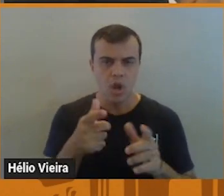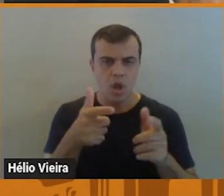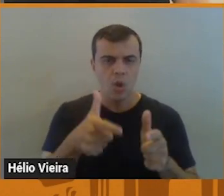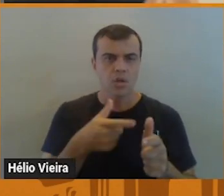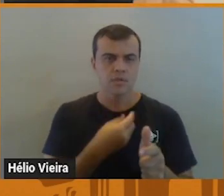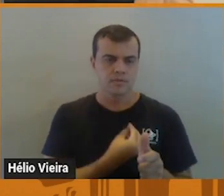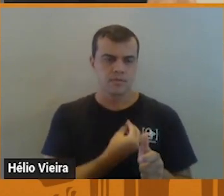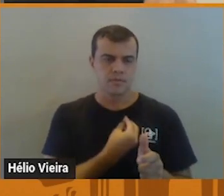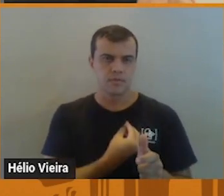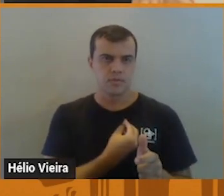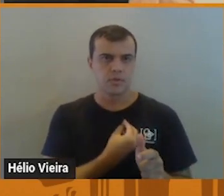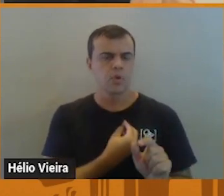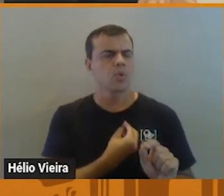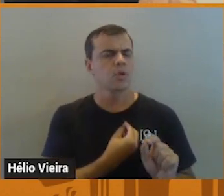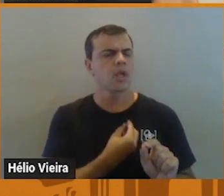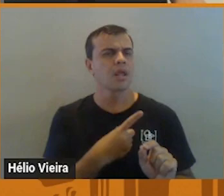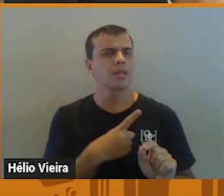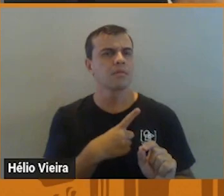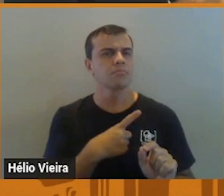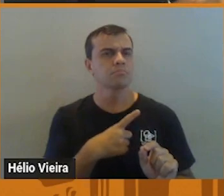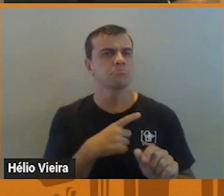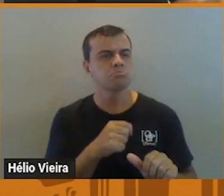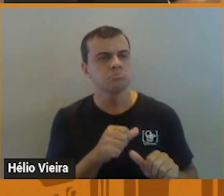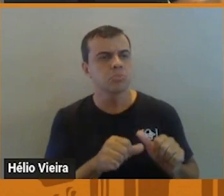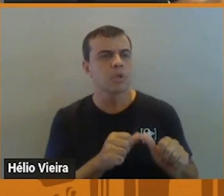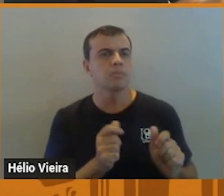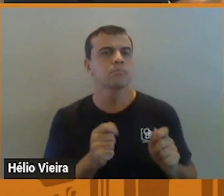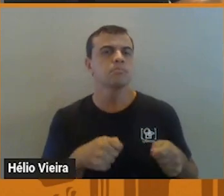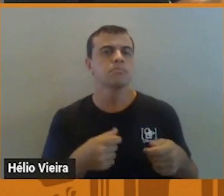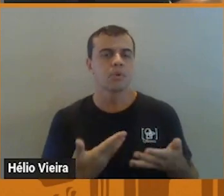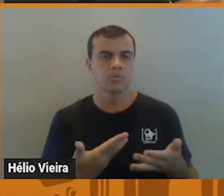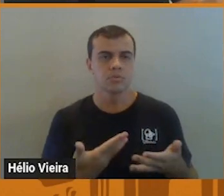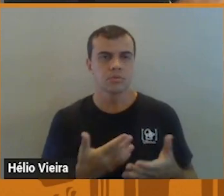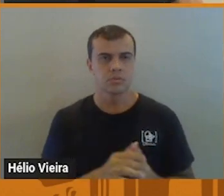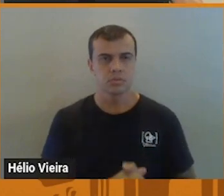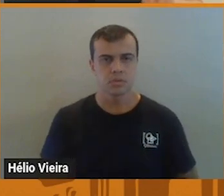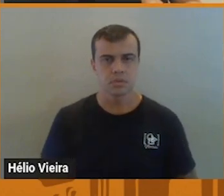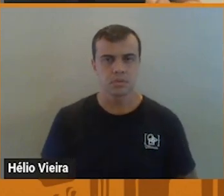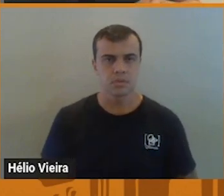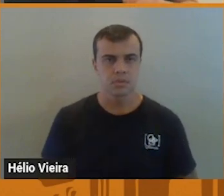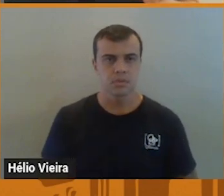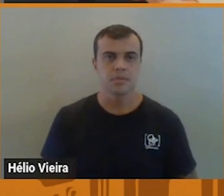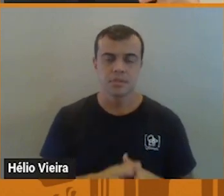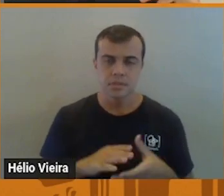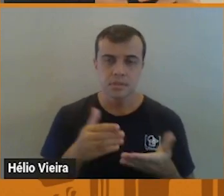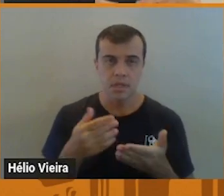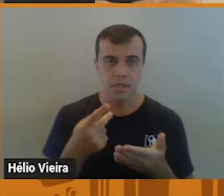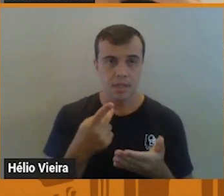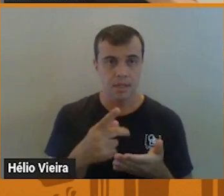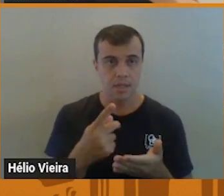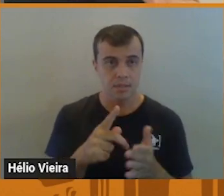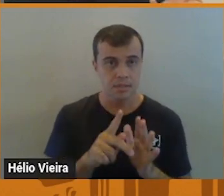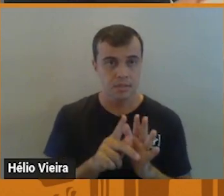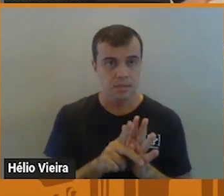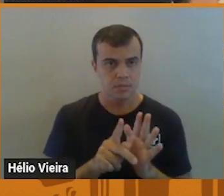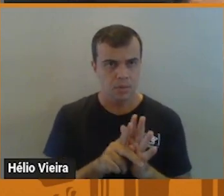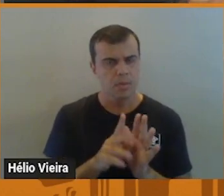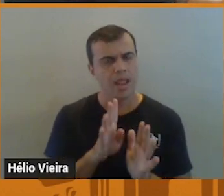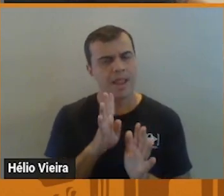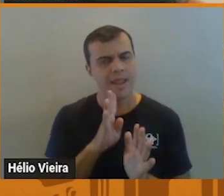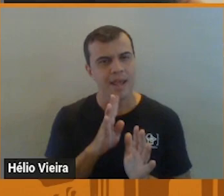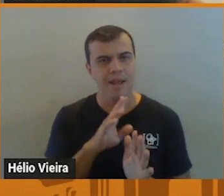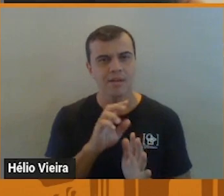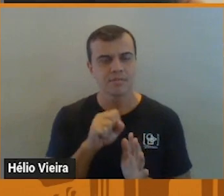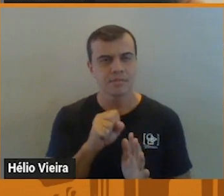vivem. E o que isso pode ter a ver com eles? Né? Daí, seria muito legal,